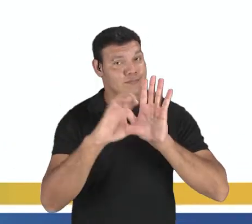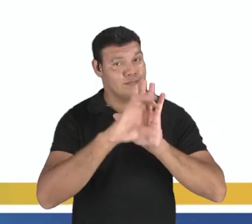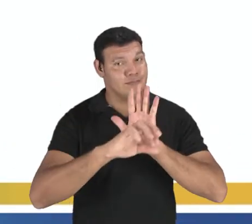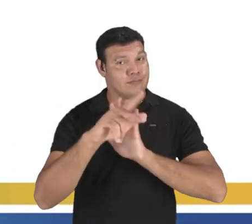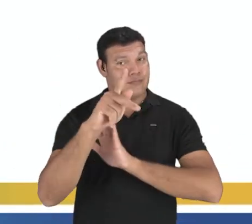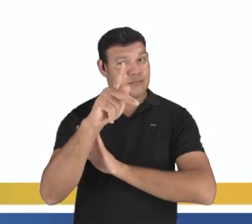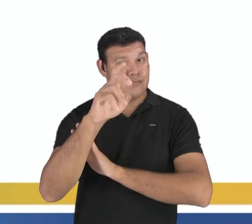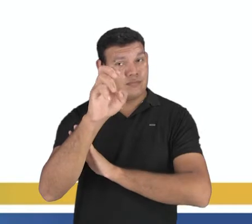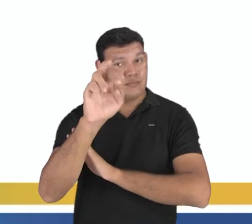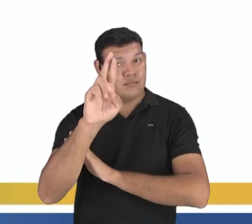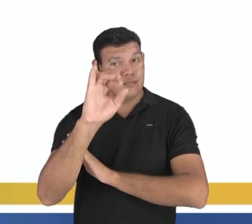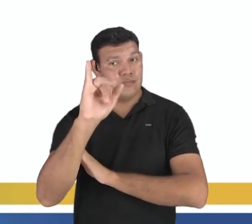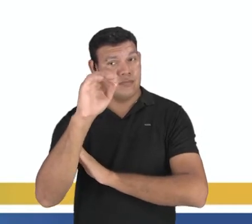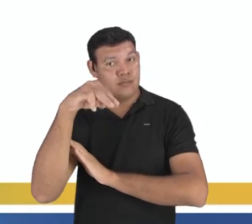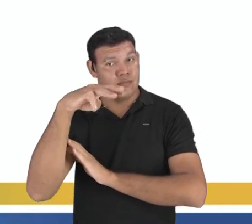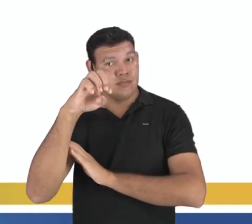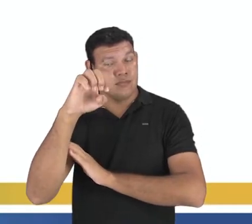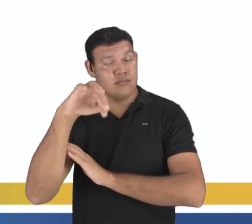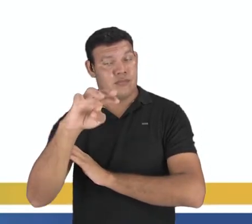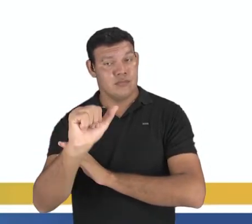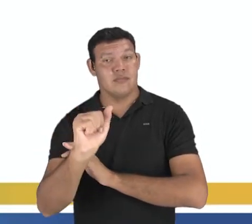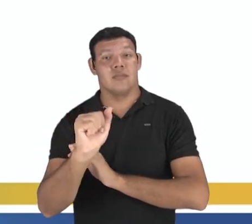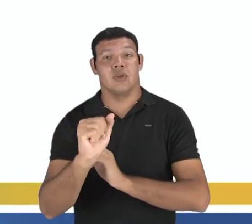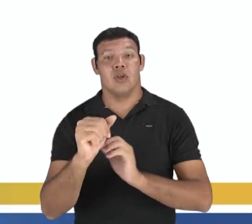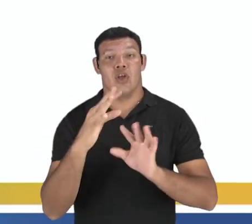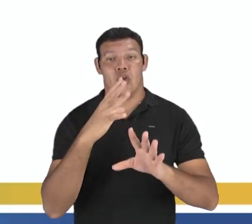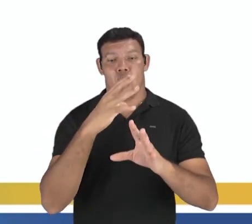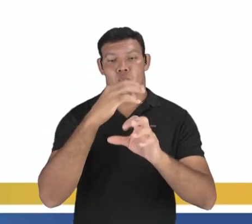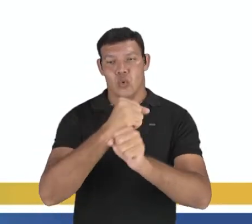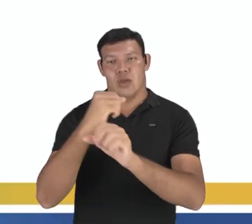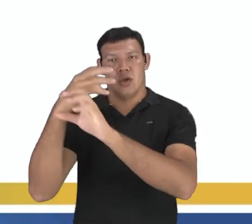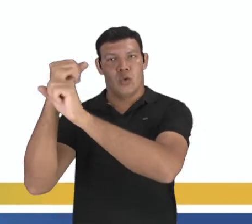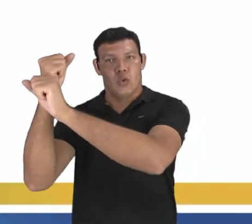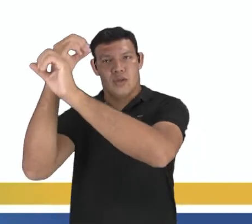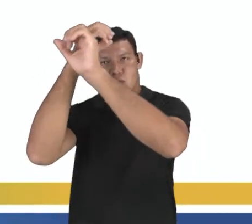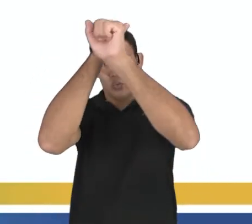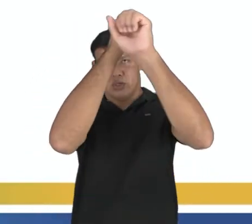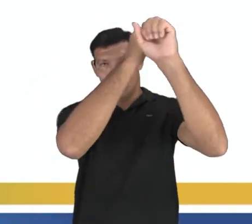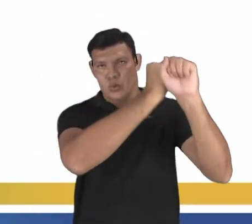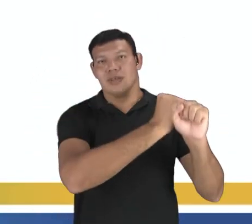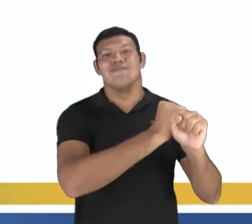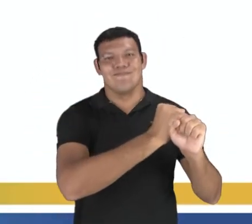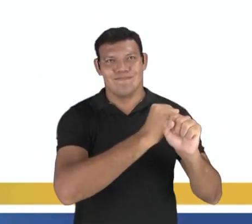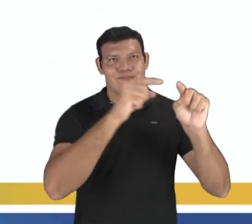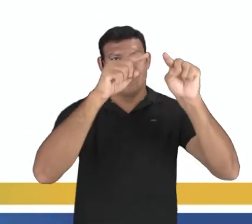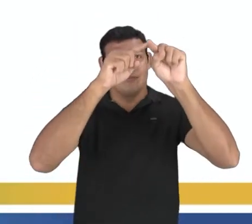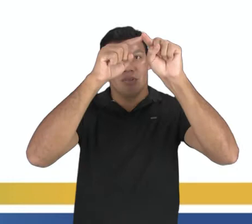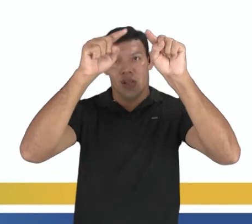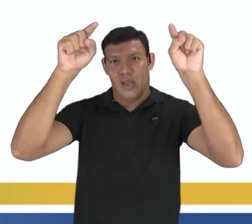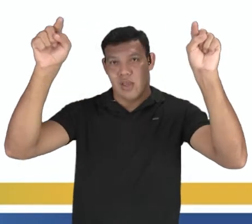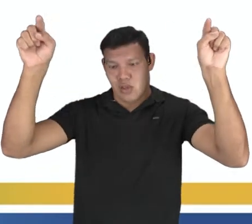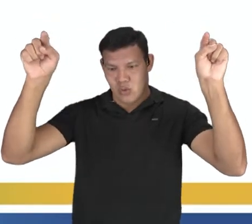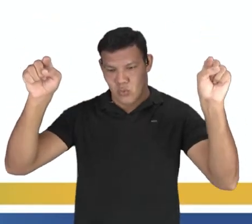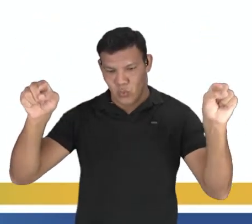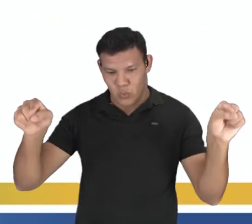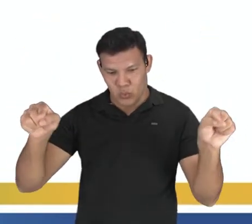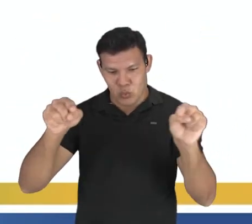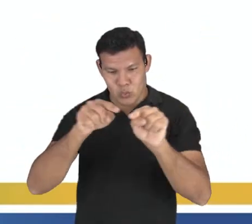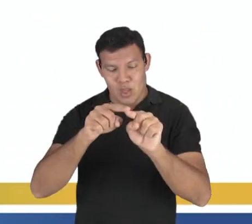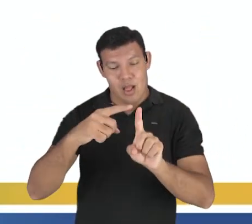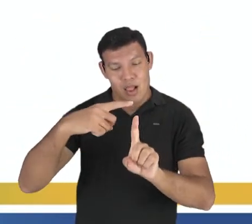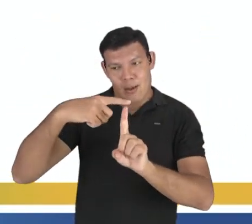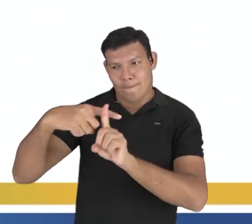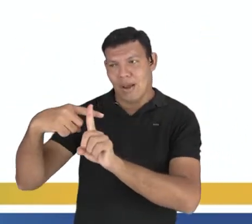é a soma dos lados de uma figura poligonal. Nesse caso, nós temos aí uma forma retangular e ela tem